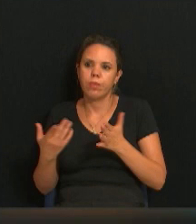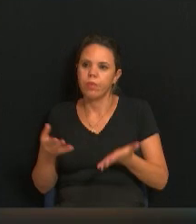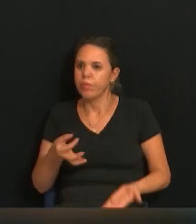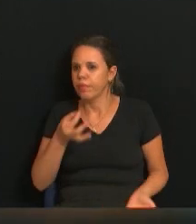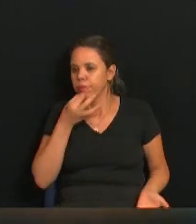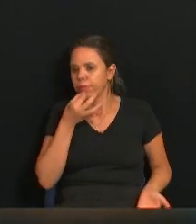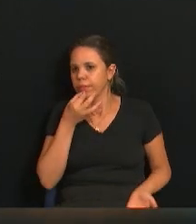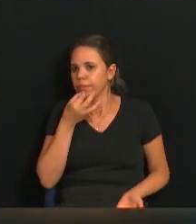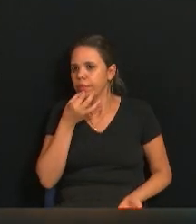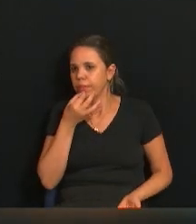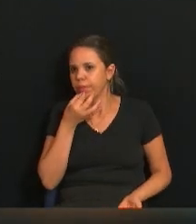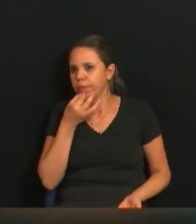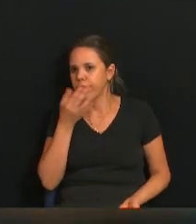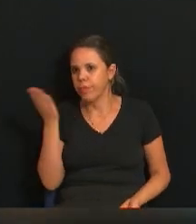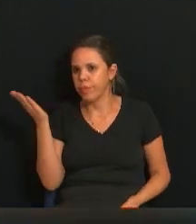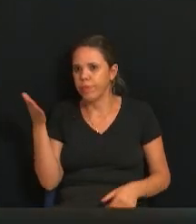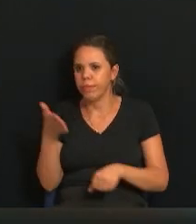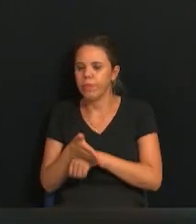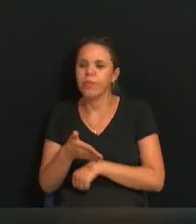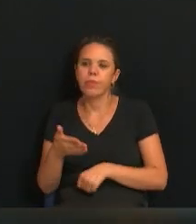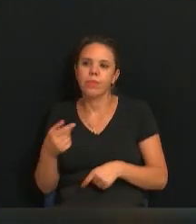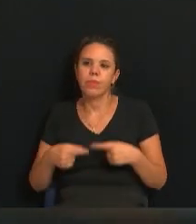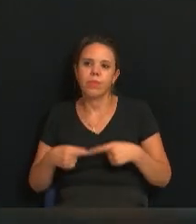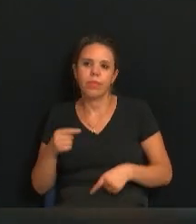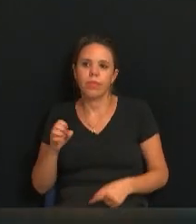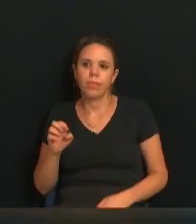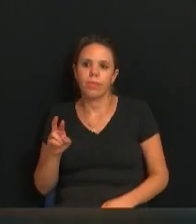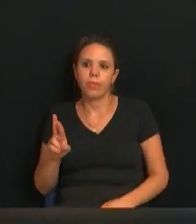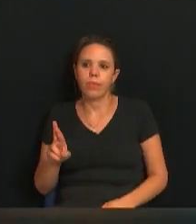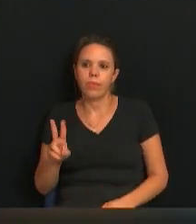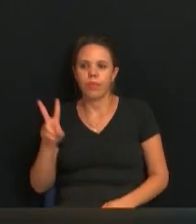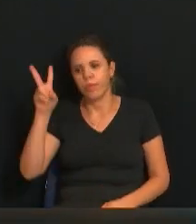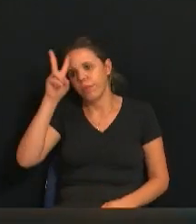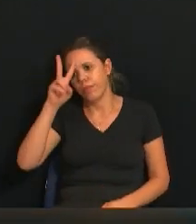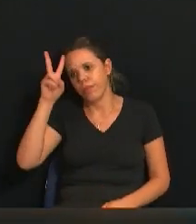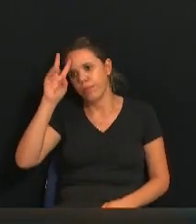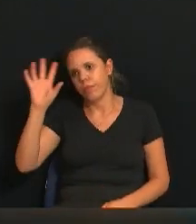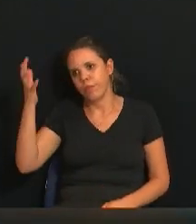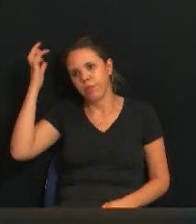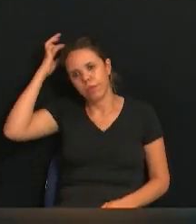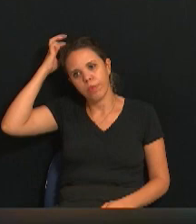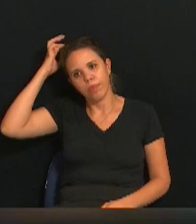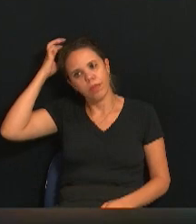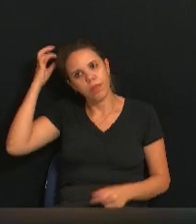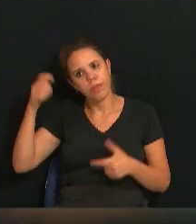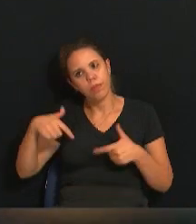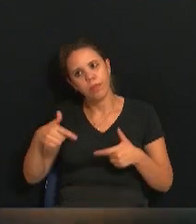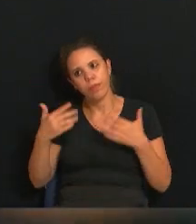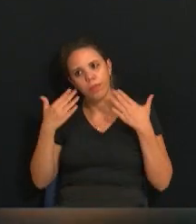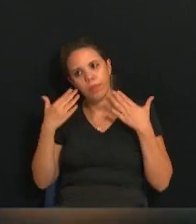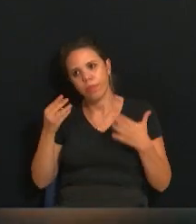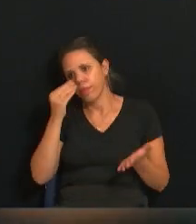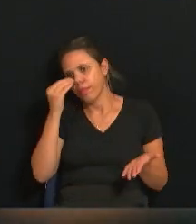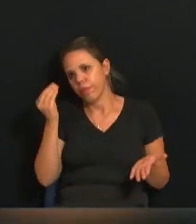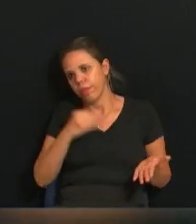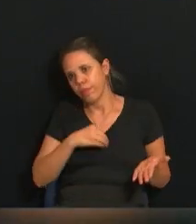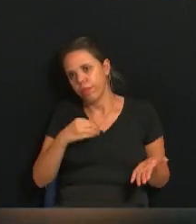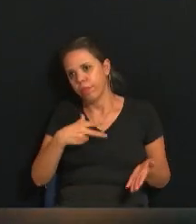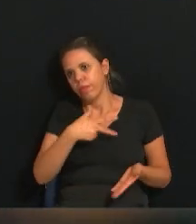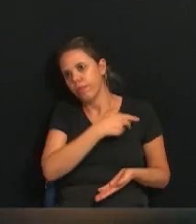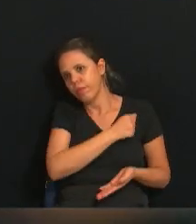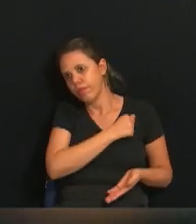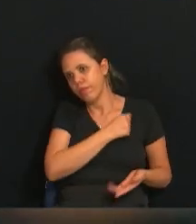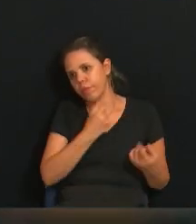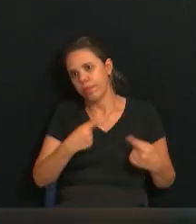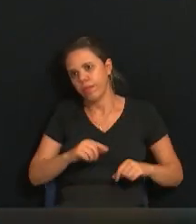posicionamento. Também participou do debate Erwin, que lembrou o que passou no trabalho diante da negativa de se vacinar contra